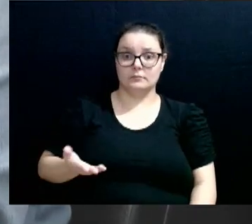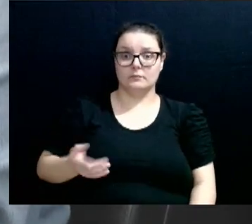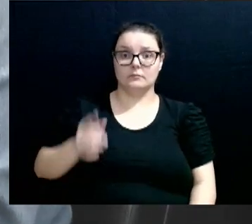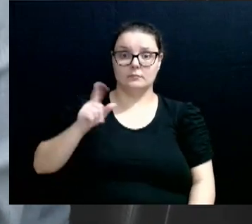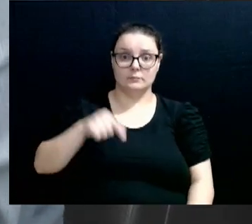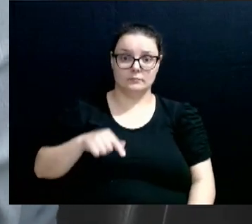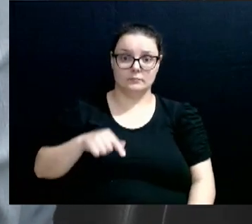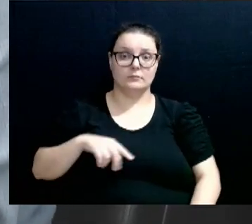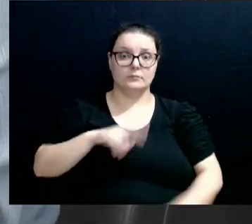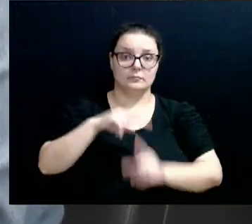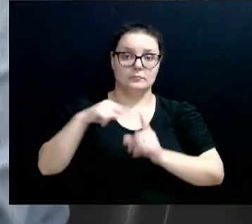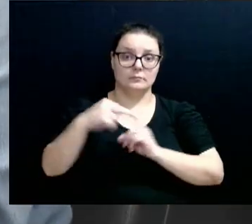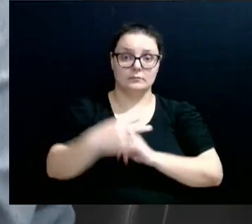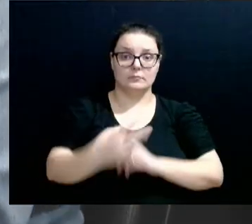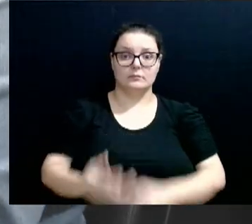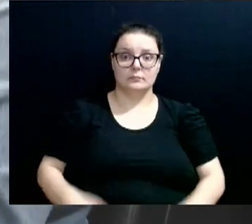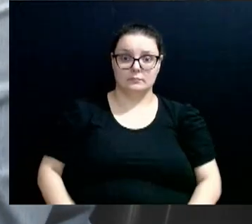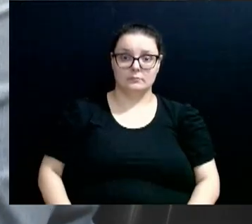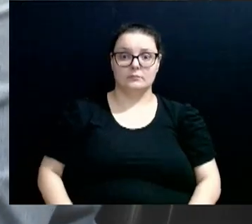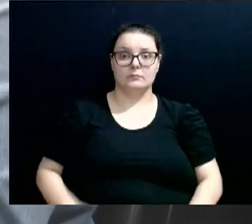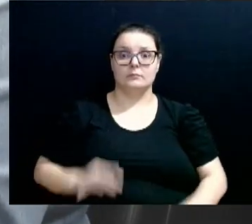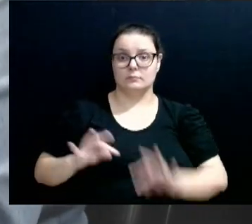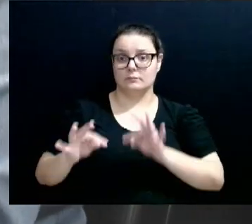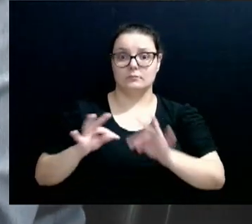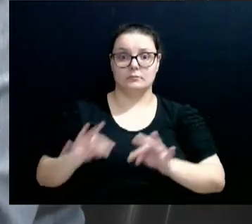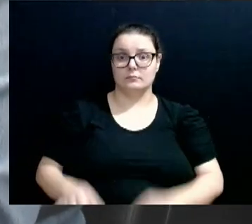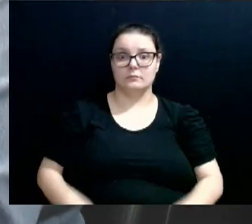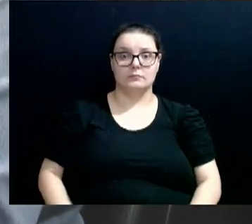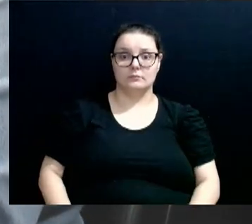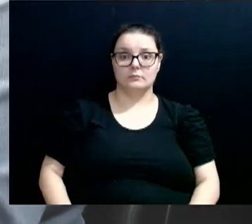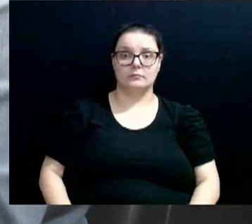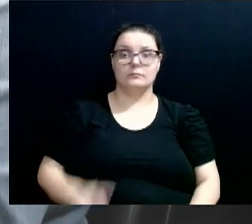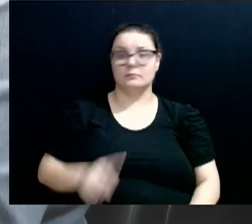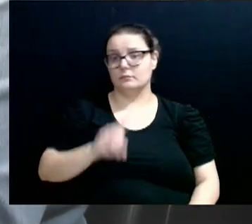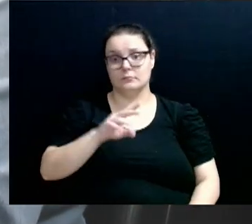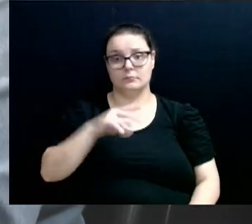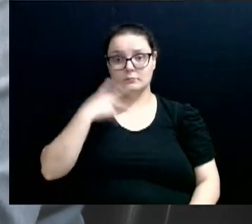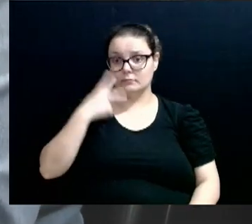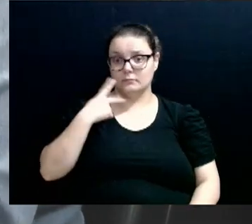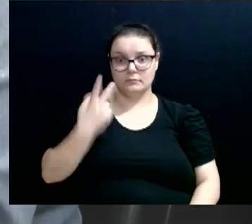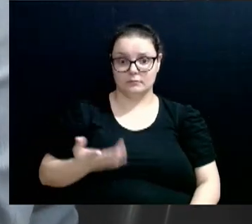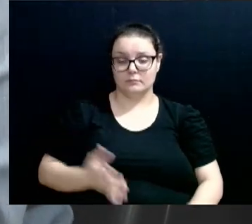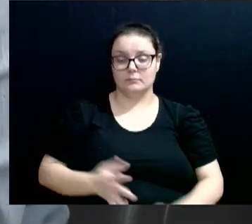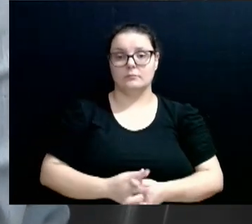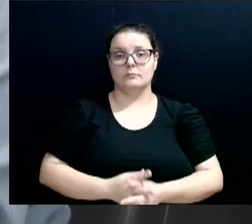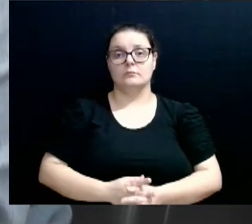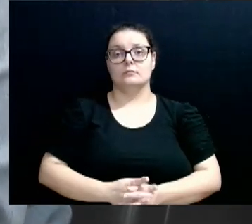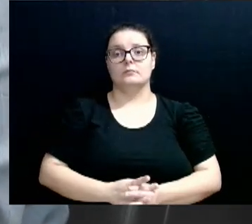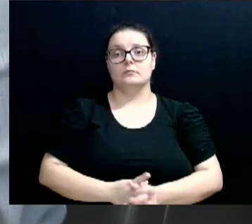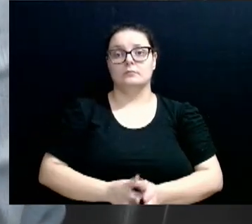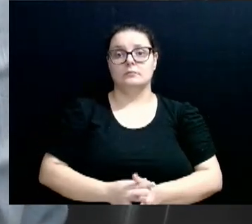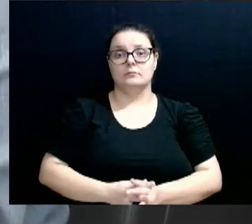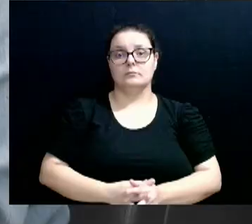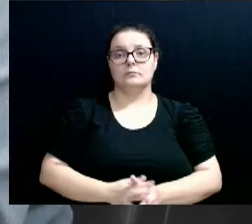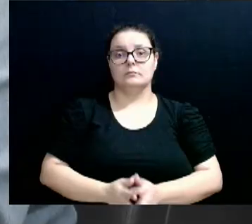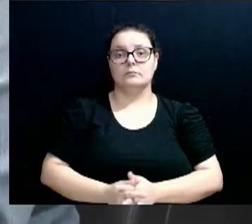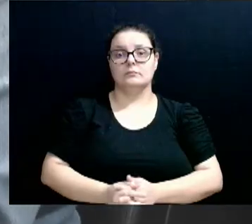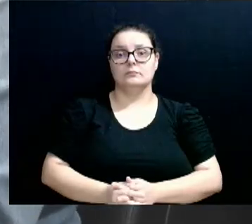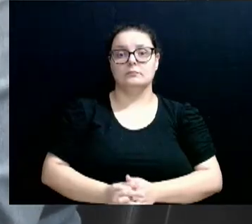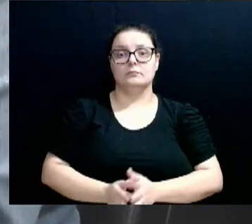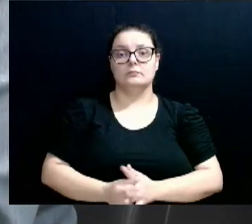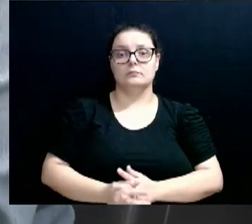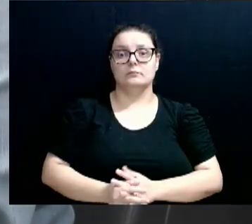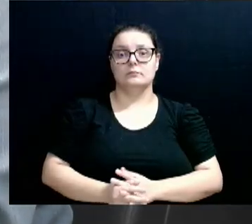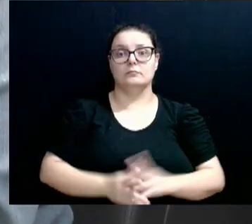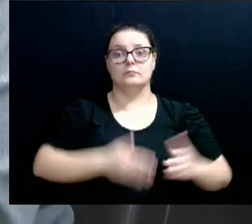que técnico, e não necessariamente político. Então eu tive meio que uma trajetória técnica, mas para